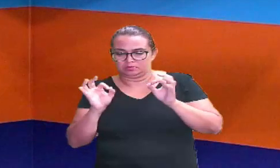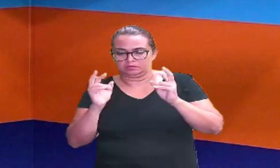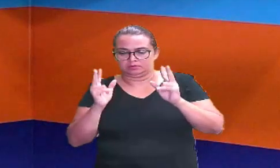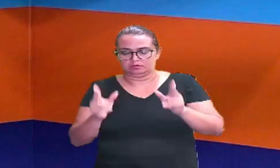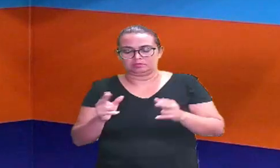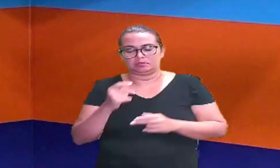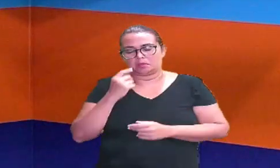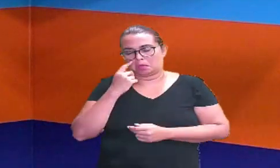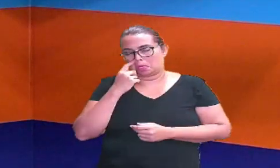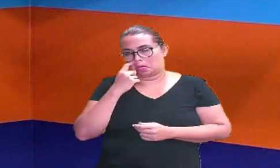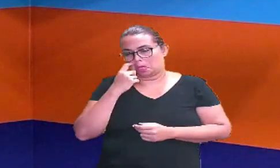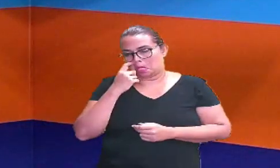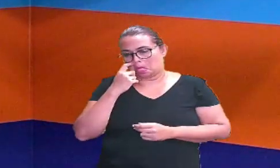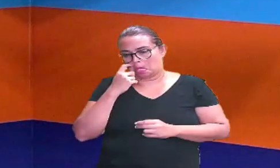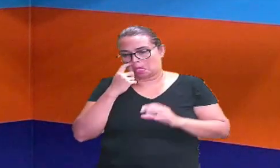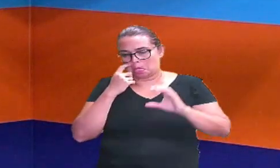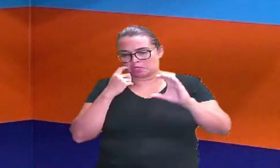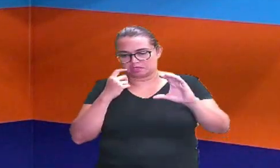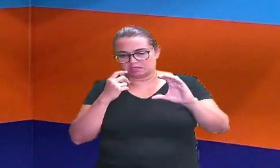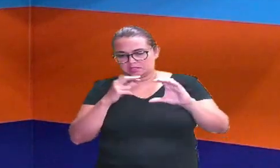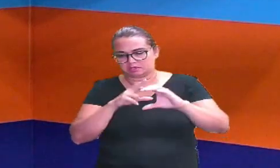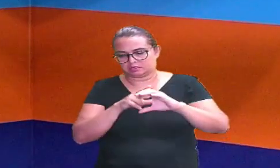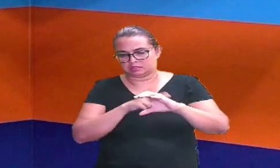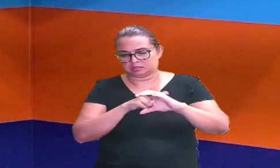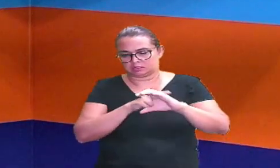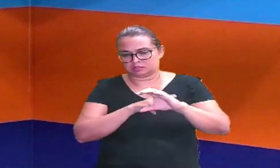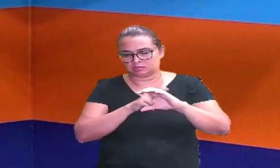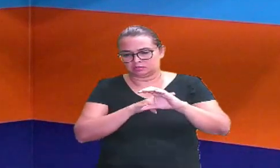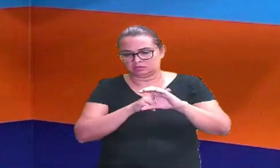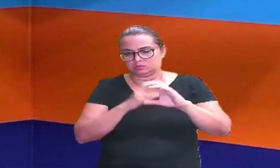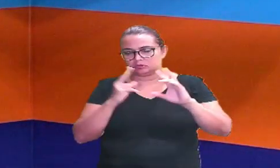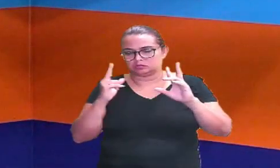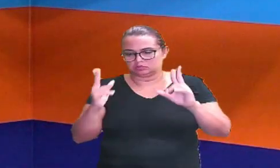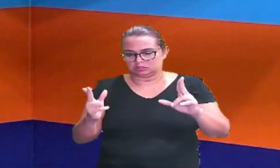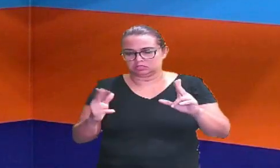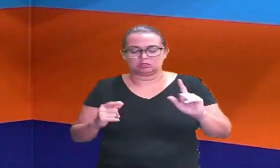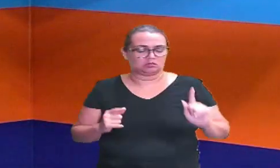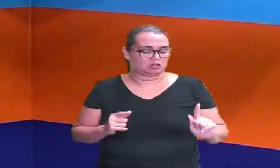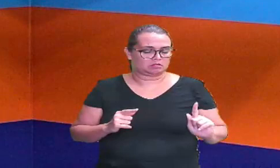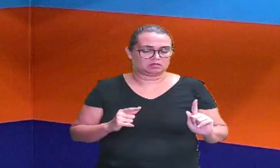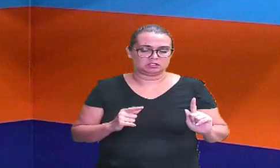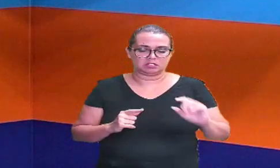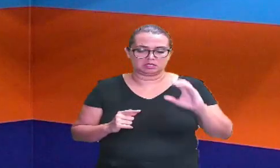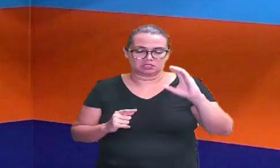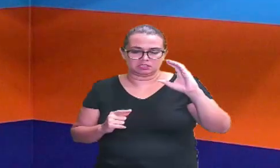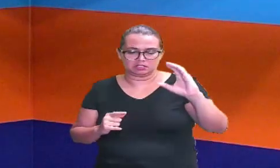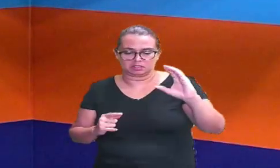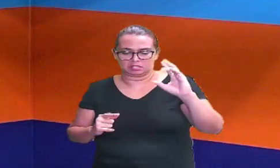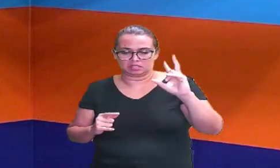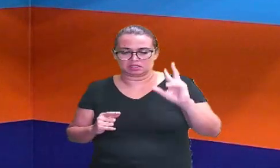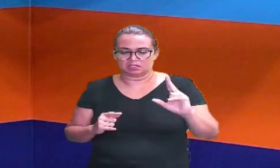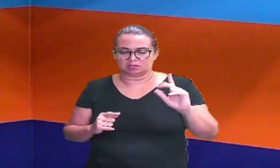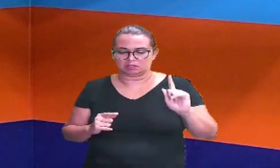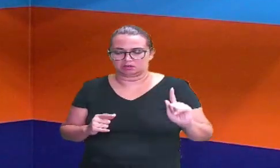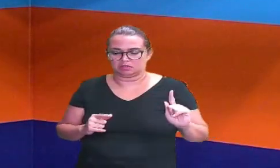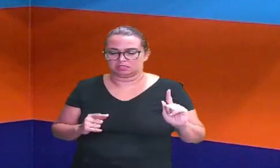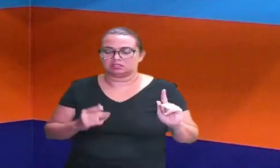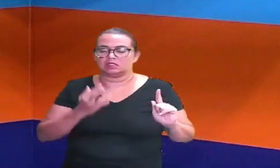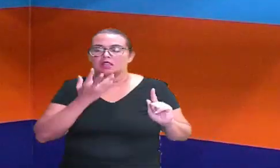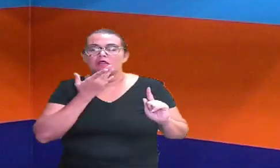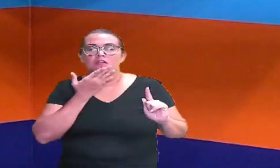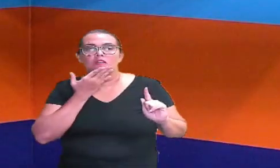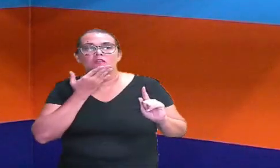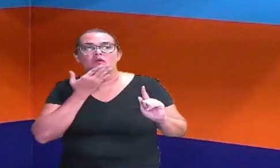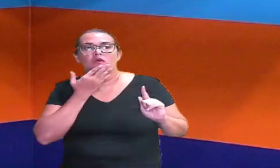o ângulo C, que é o roxinho, é igual ao ângulo G, que também é roxinho. Ou seja,